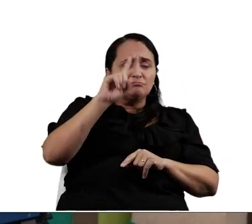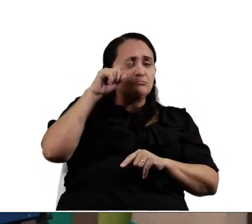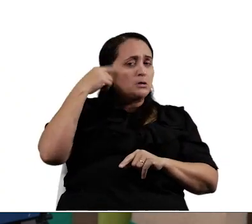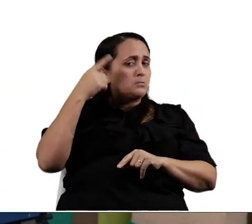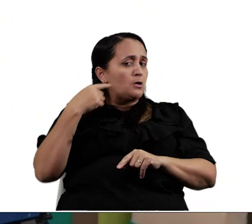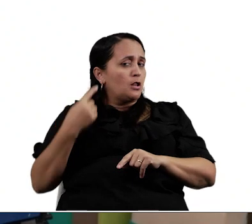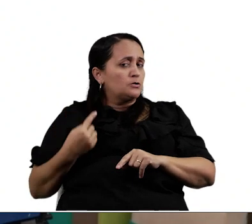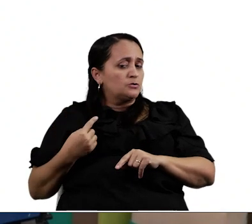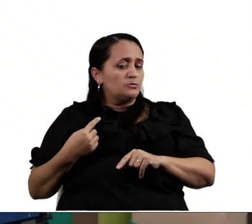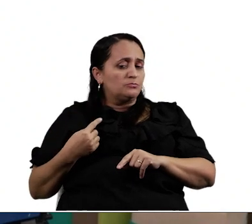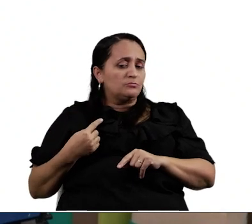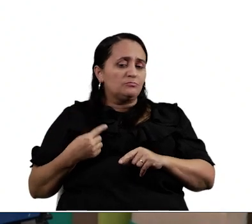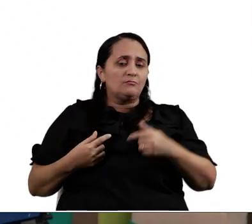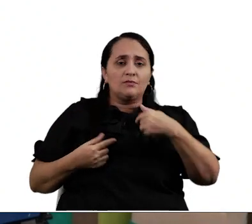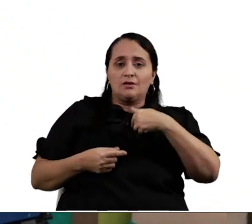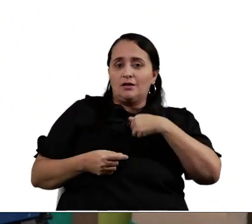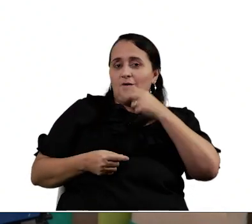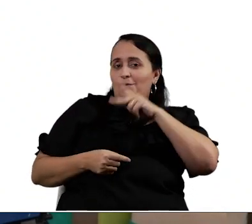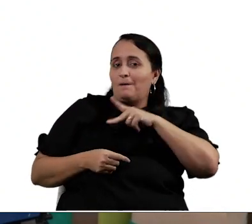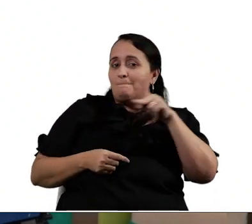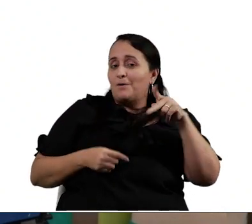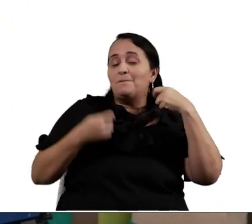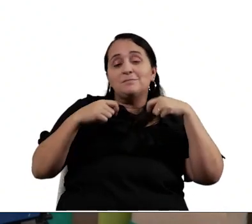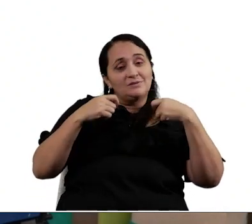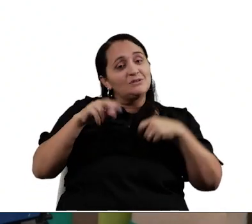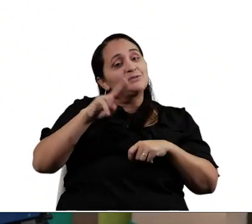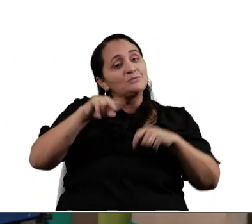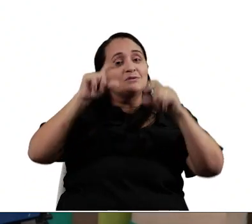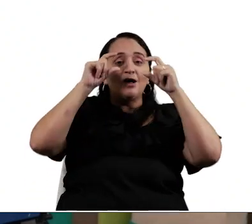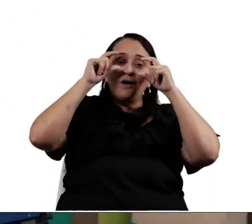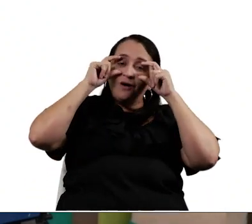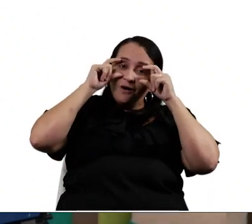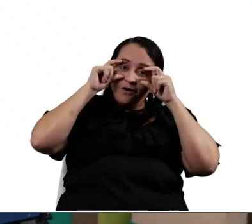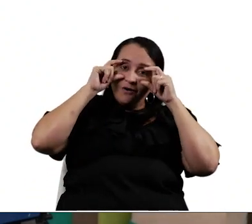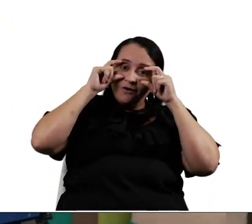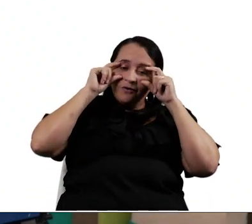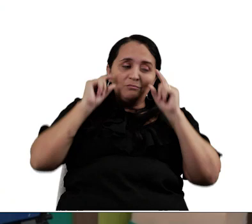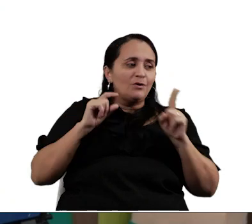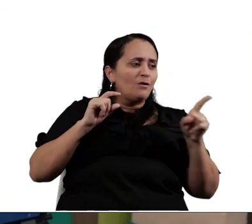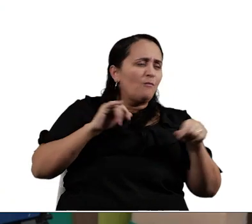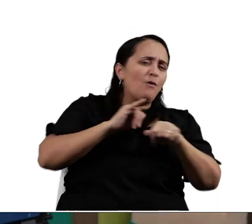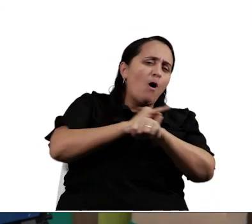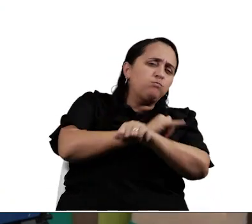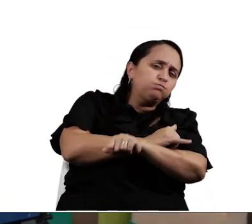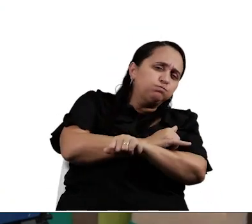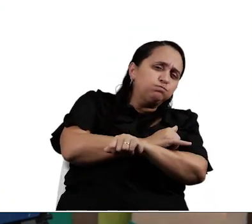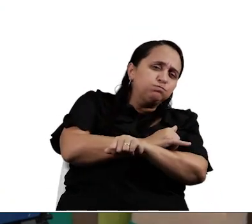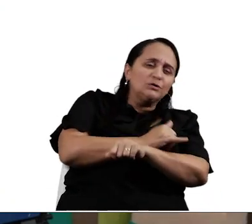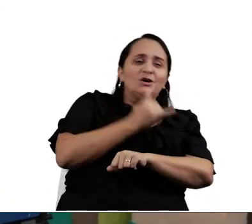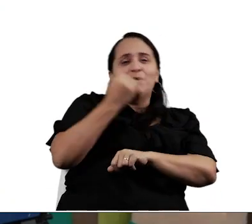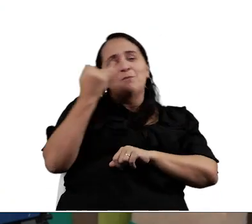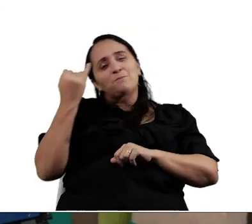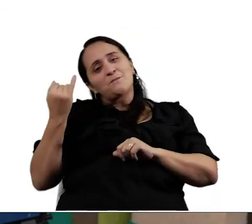outro usa óculos. A Pro tem que usar óculos, né? E outro é mais gordinho, outro é mais magrinho, como diz